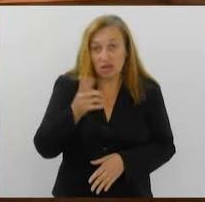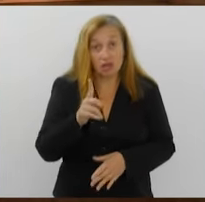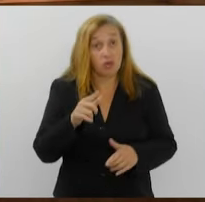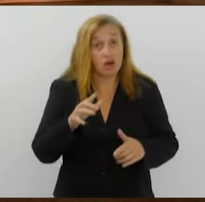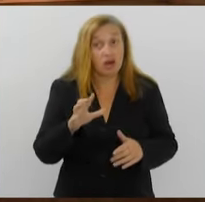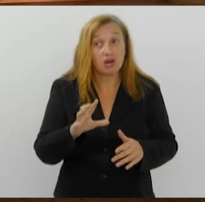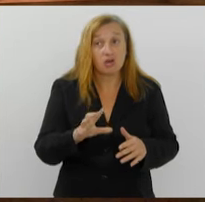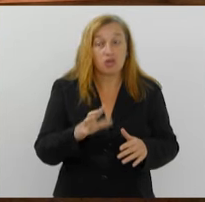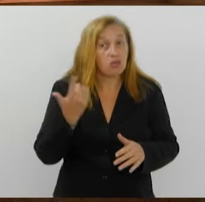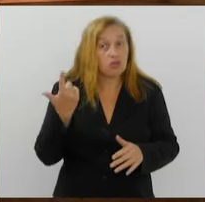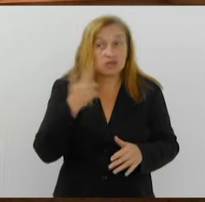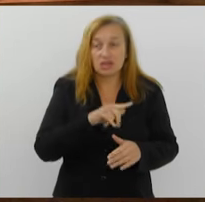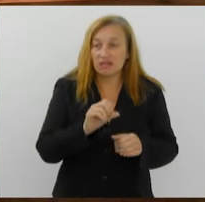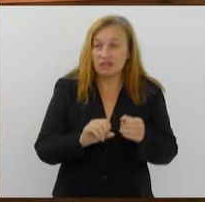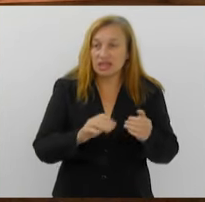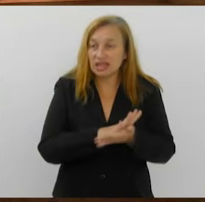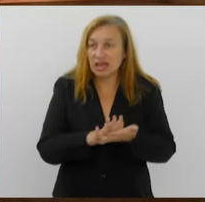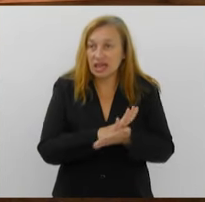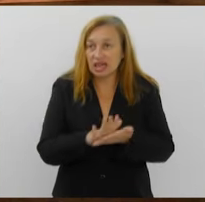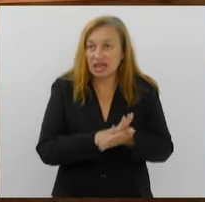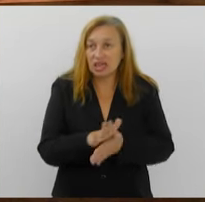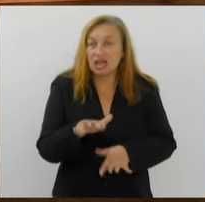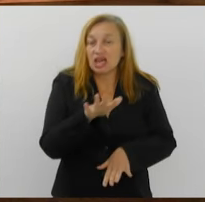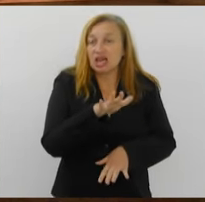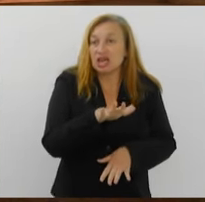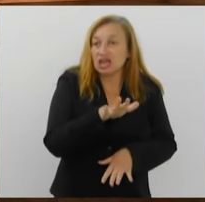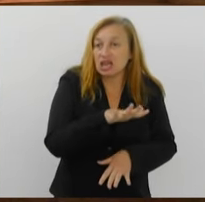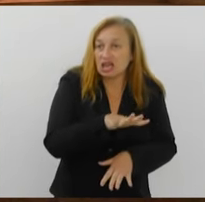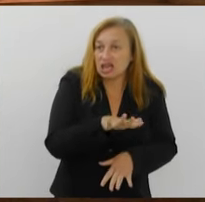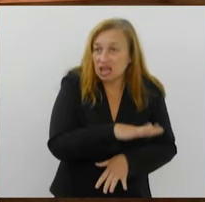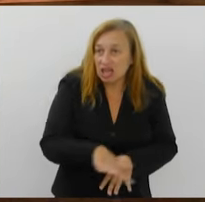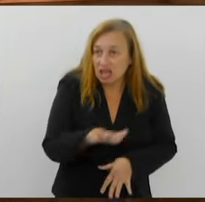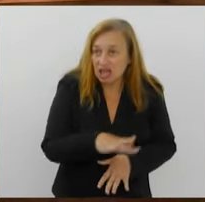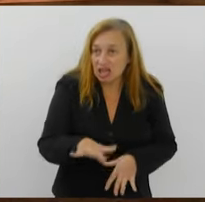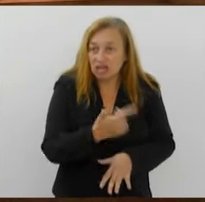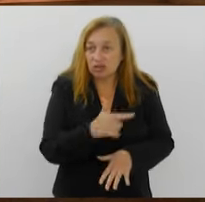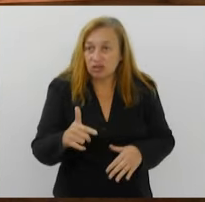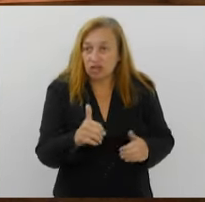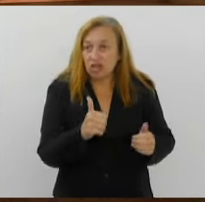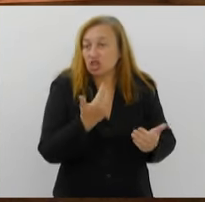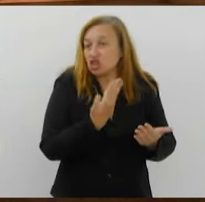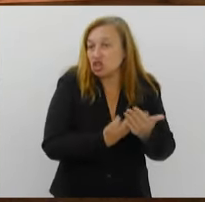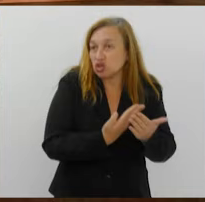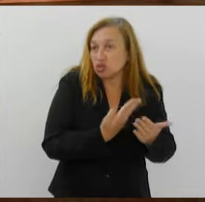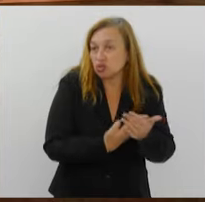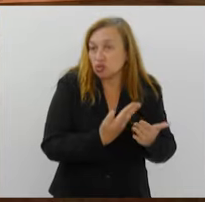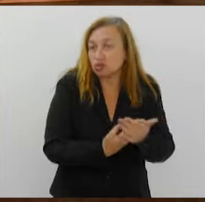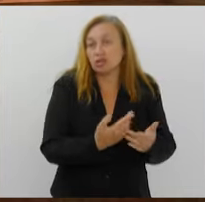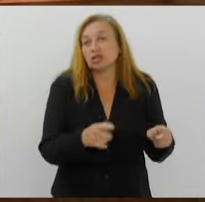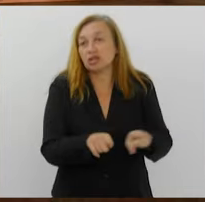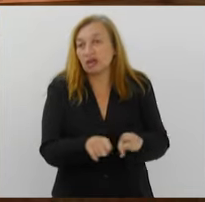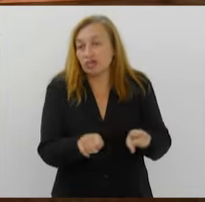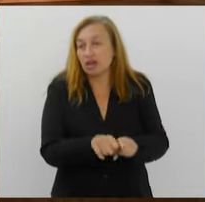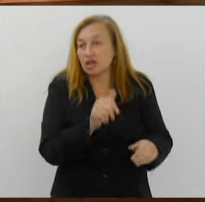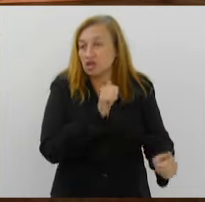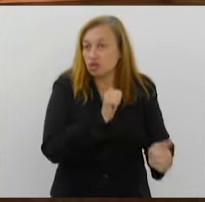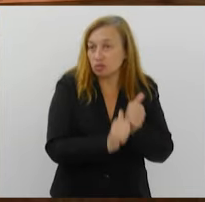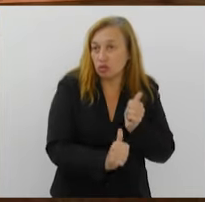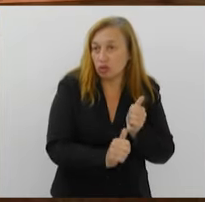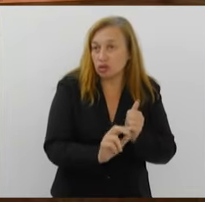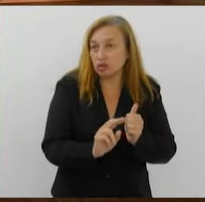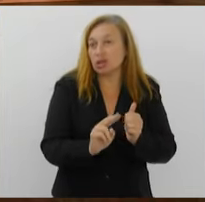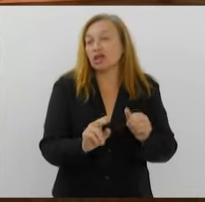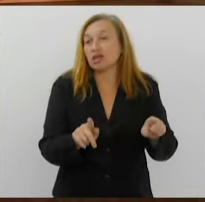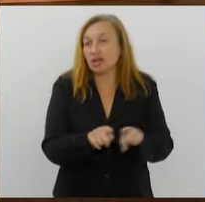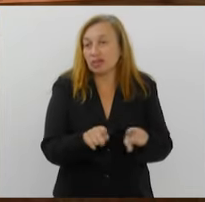tem que fechar essa fábrica de criança, pessoas sem emprego, criança sem esporte, sem estudo, para que a gente combater, aqui na frente a gente combater. Enquanto a gente não fizer